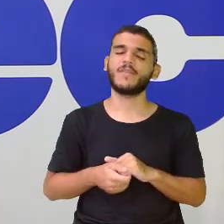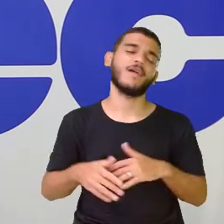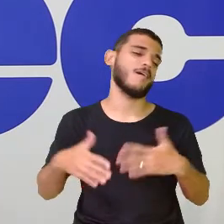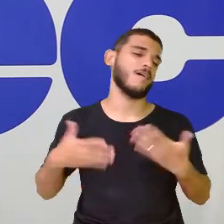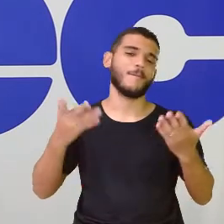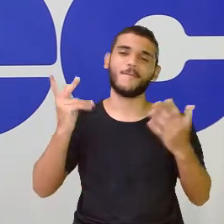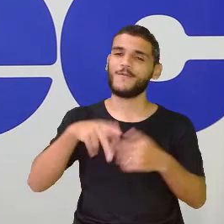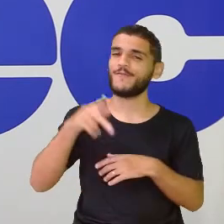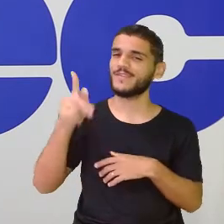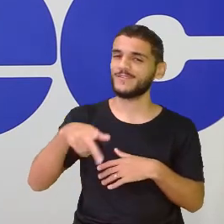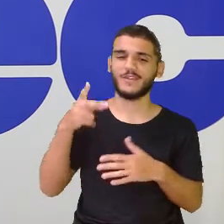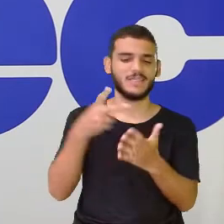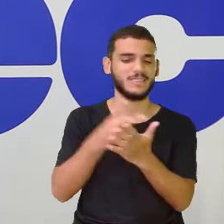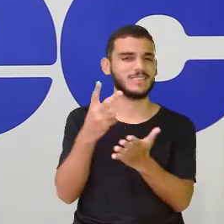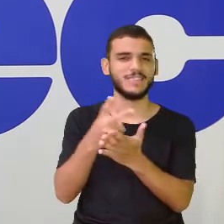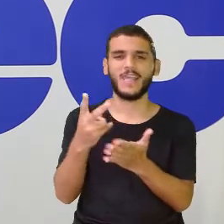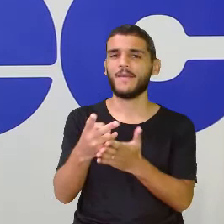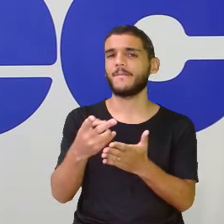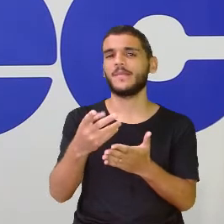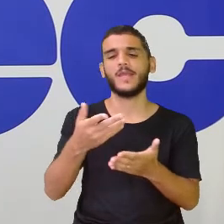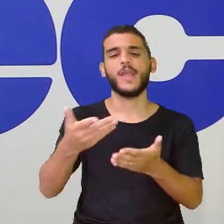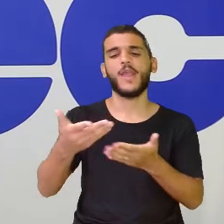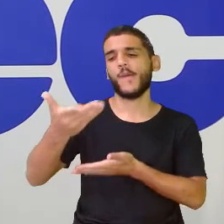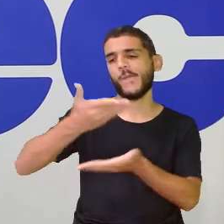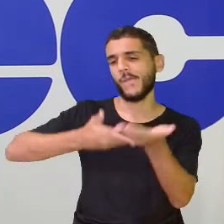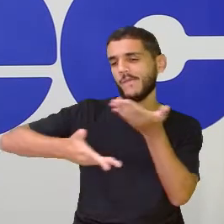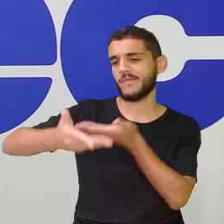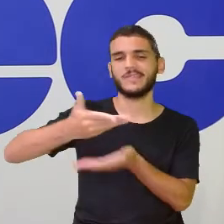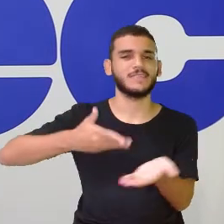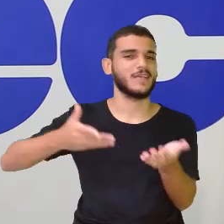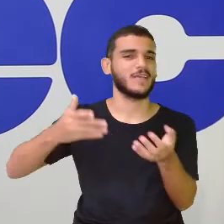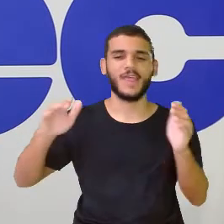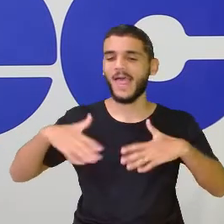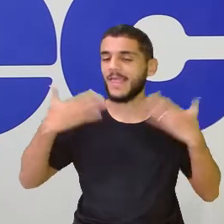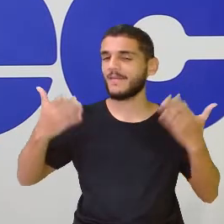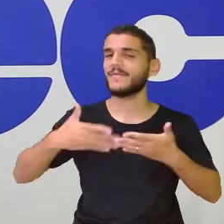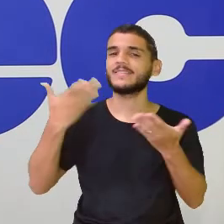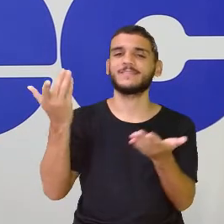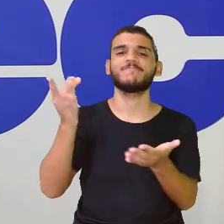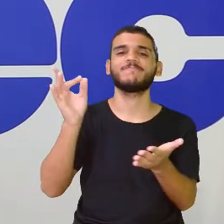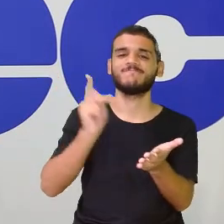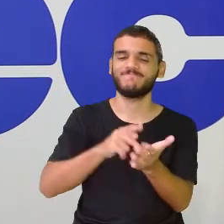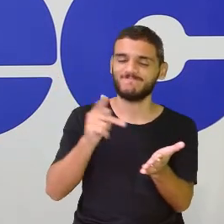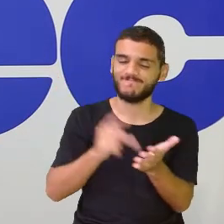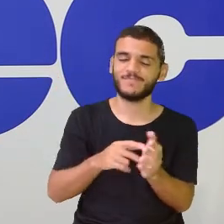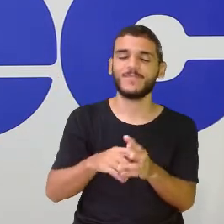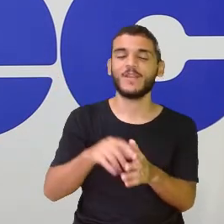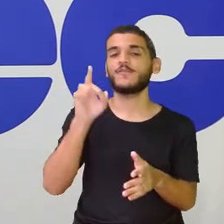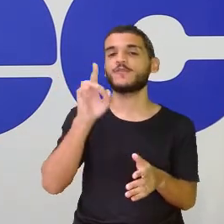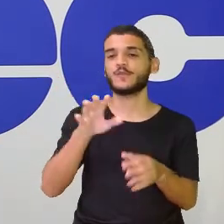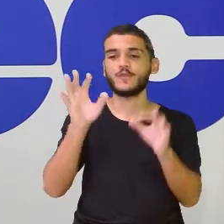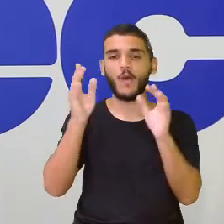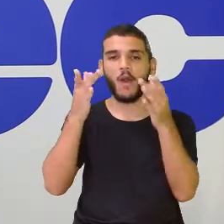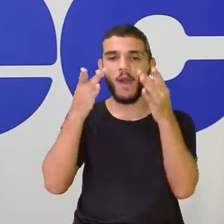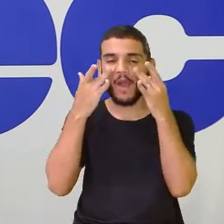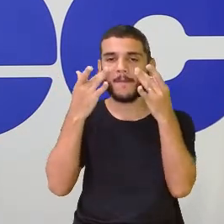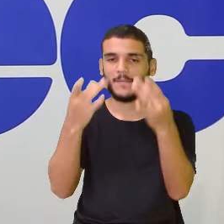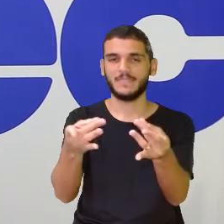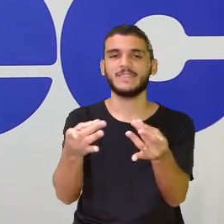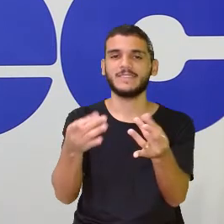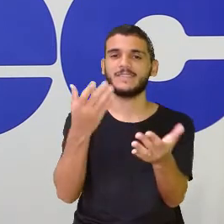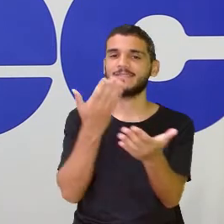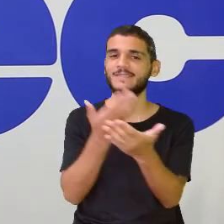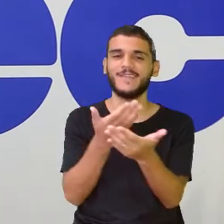o outro. Então agora vamos só se ligar, porque a animação tá certa, tá garantida. Para Mauricéia, agora é só eles prestarem atenção